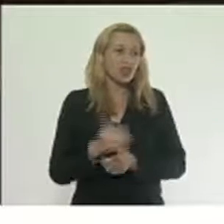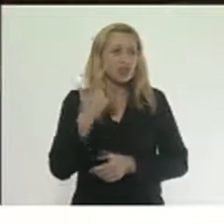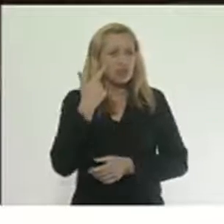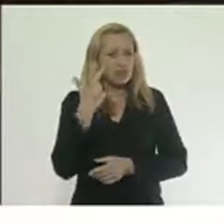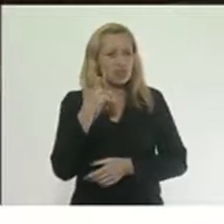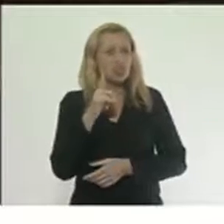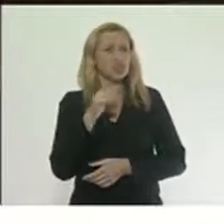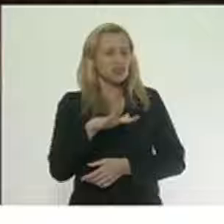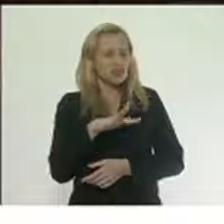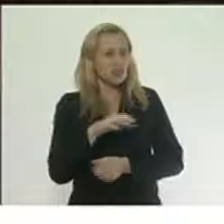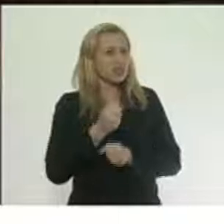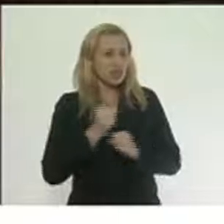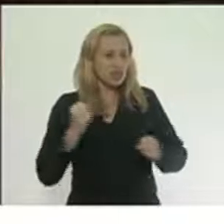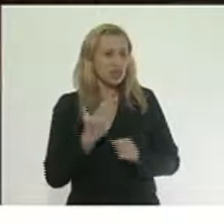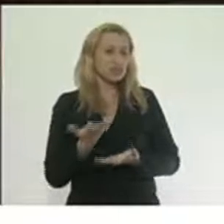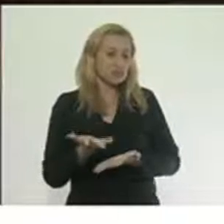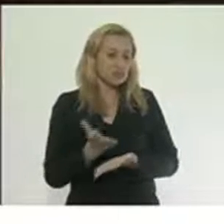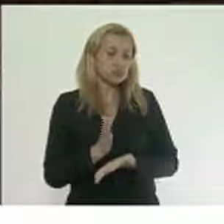uma diferença muito grande.